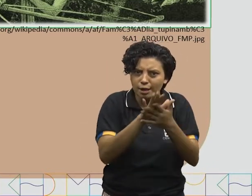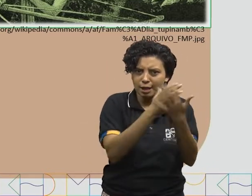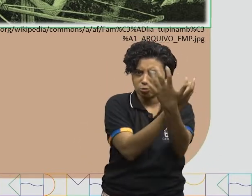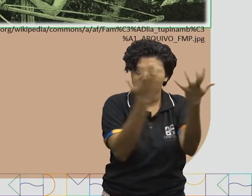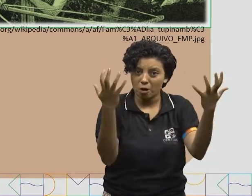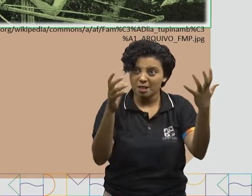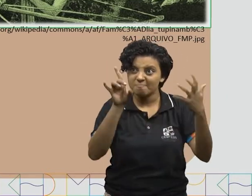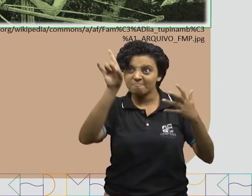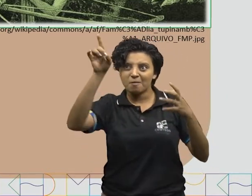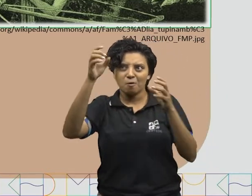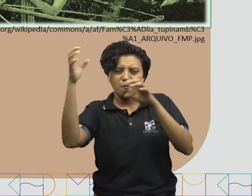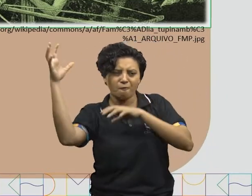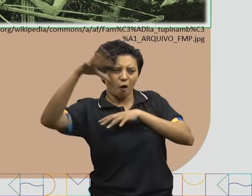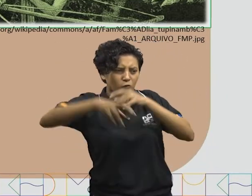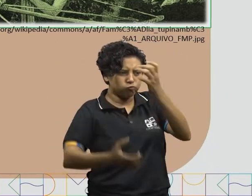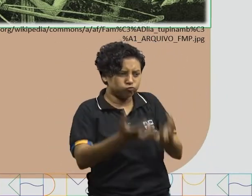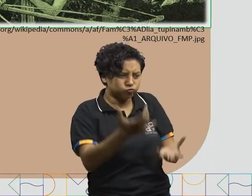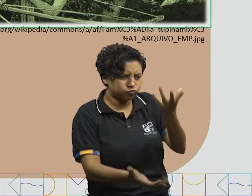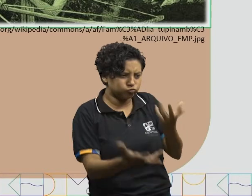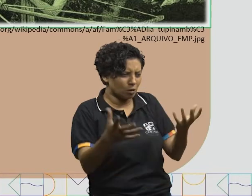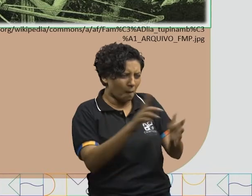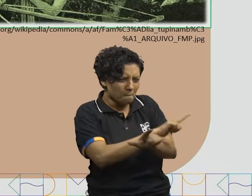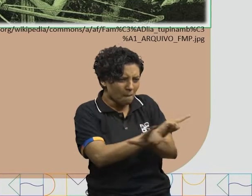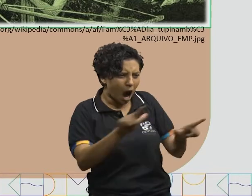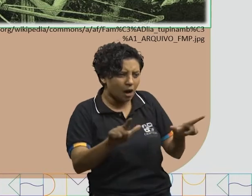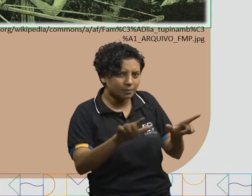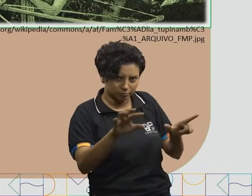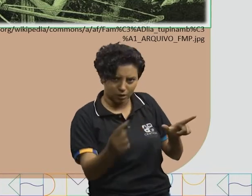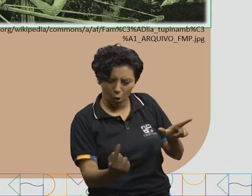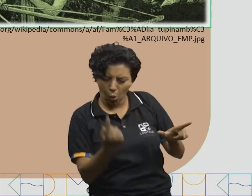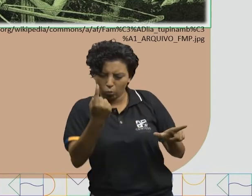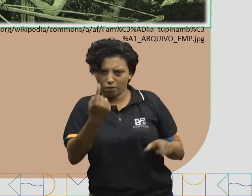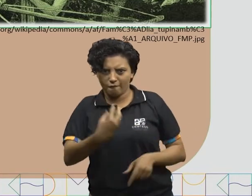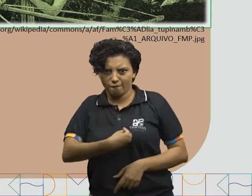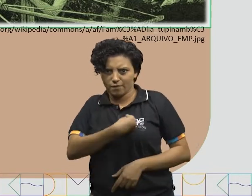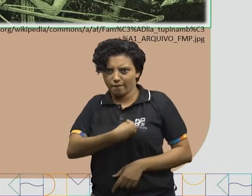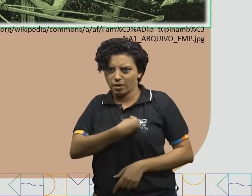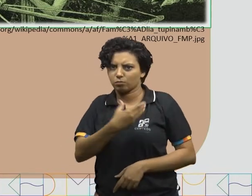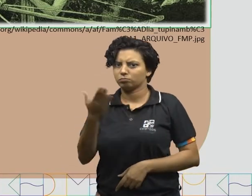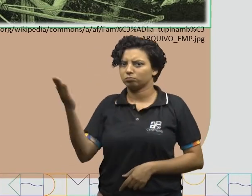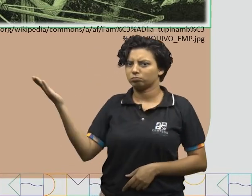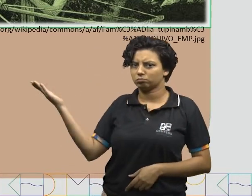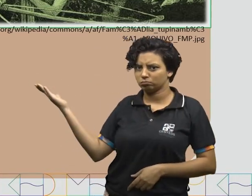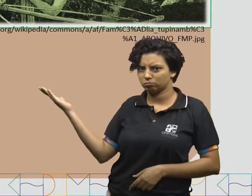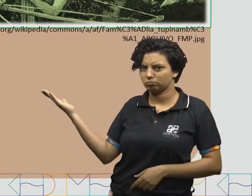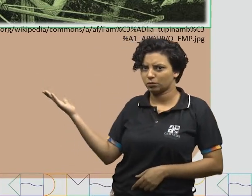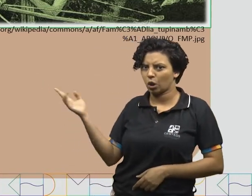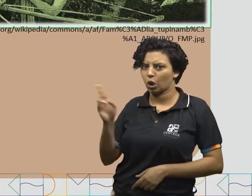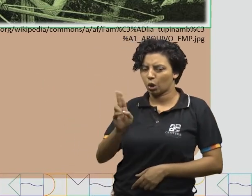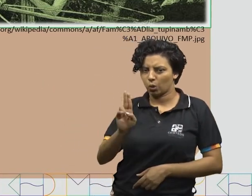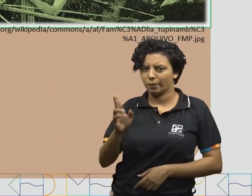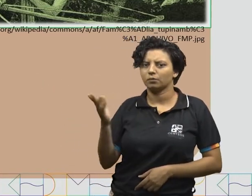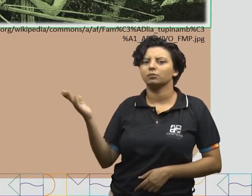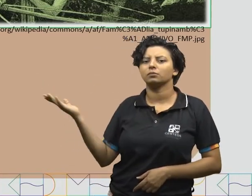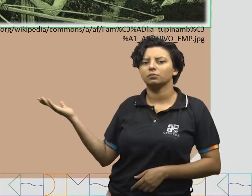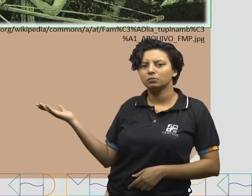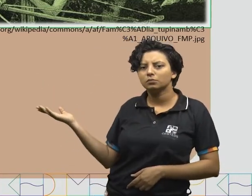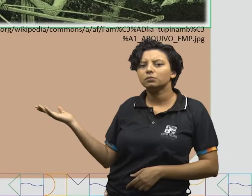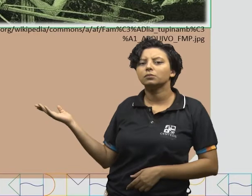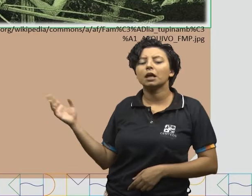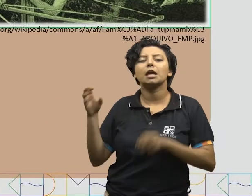fogo e destruiu a todos, com exceção de Irimagé. O filho desse homem, Mairamoana, ensinou